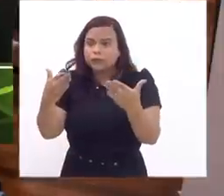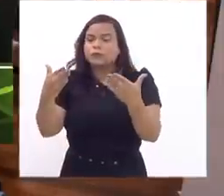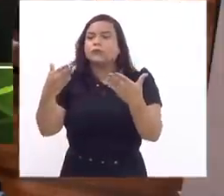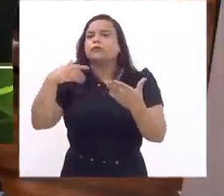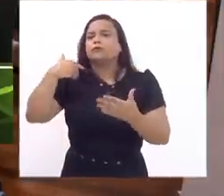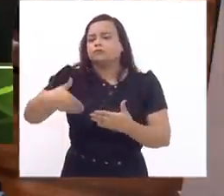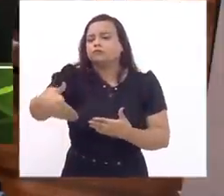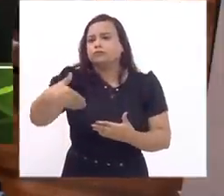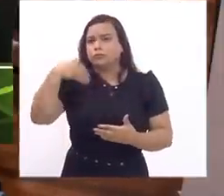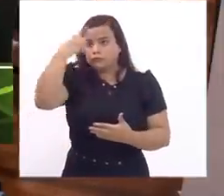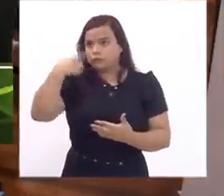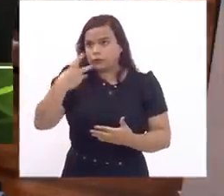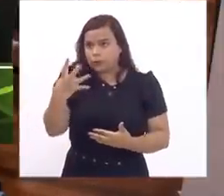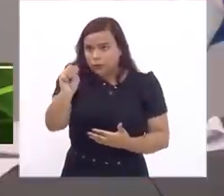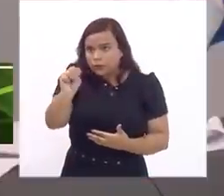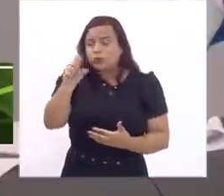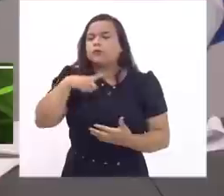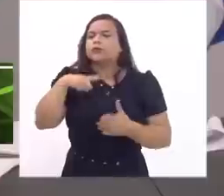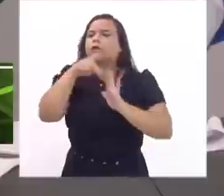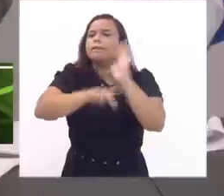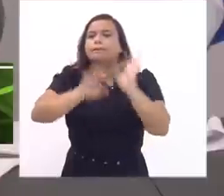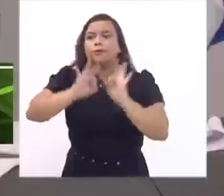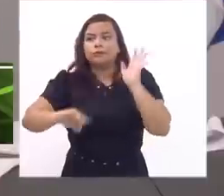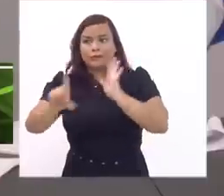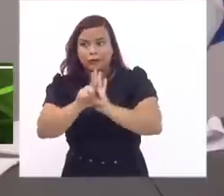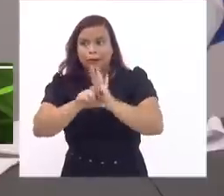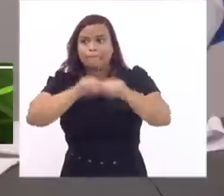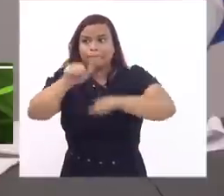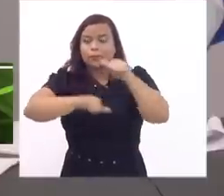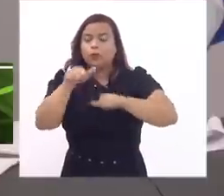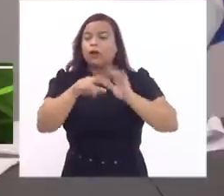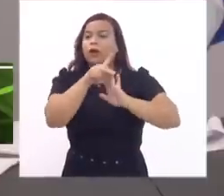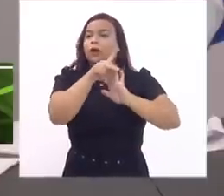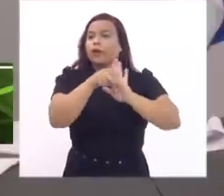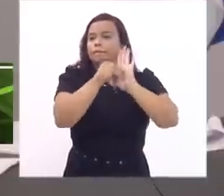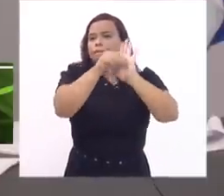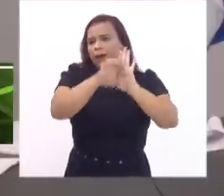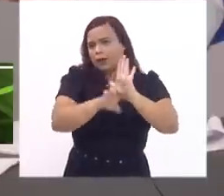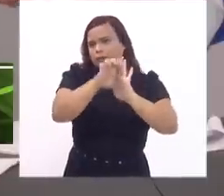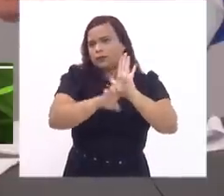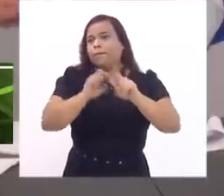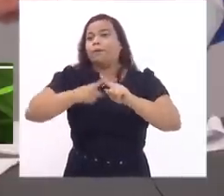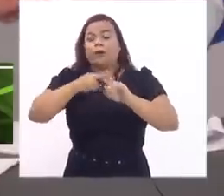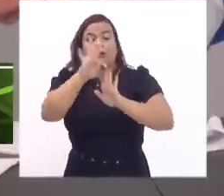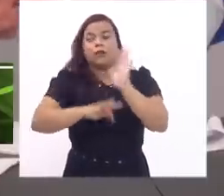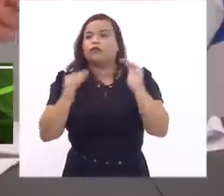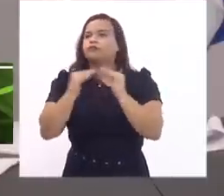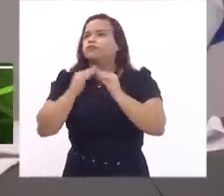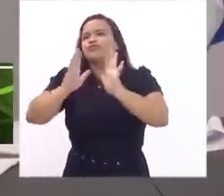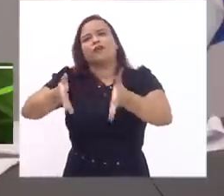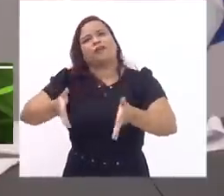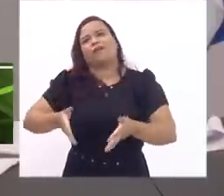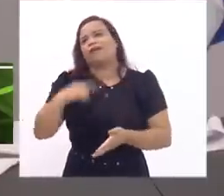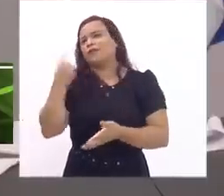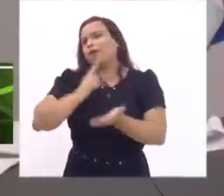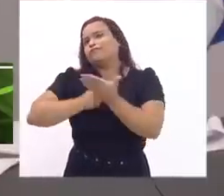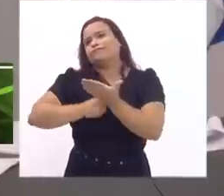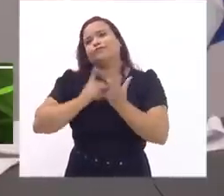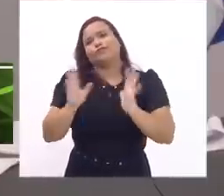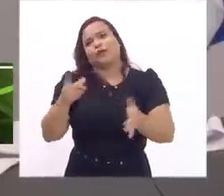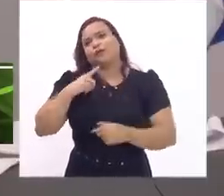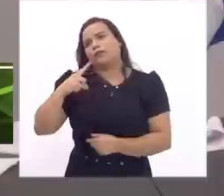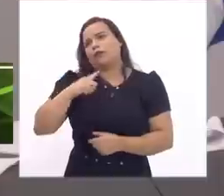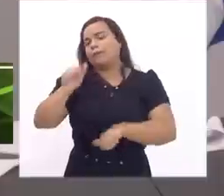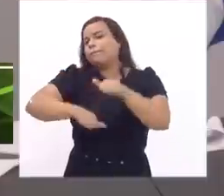horas um projeto de lei modificando a ementa, porque o texto está acordado. Nós acordamos o texto e